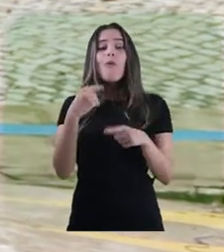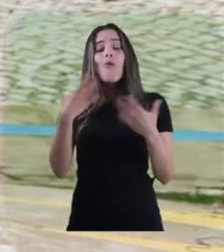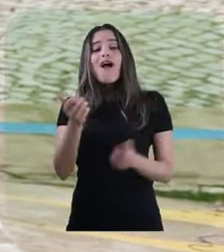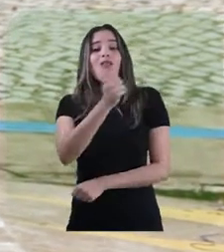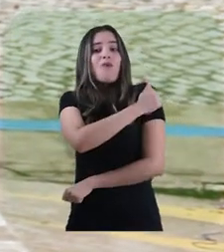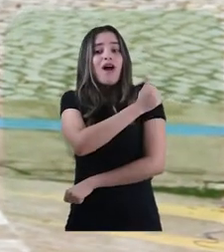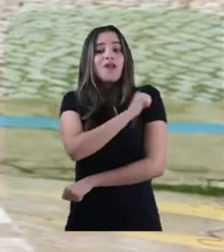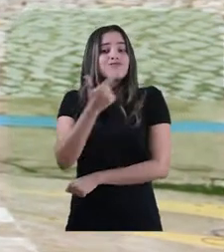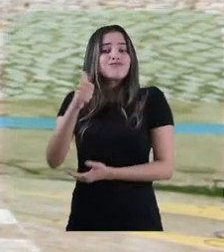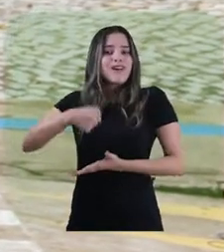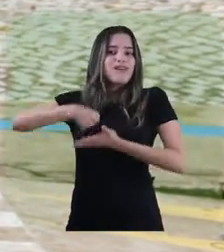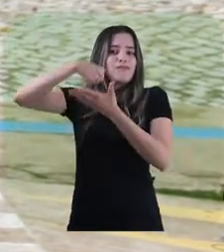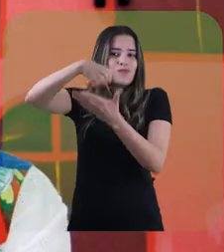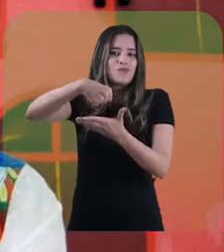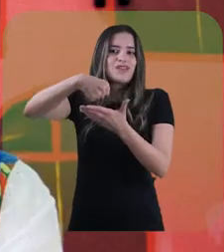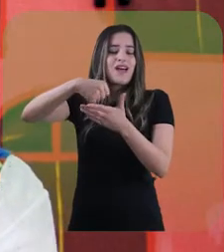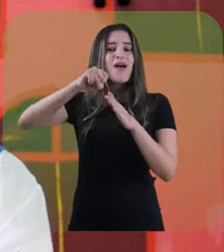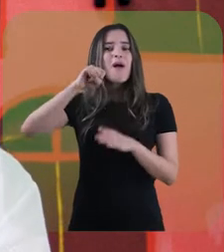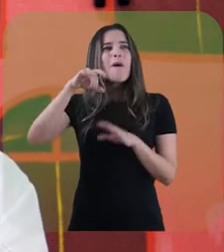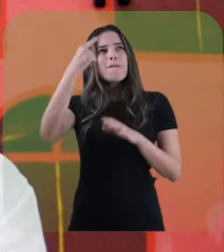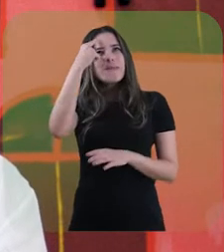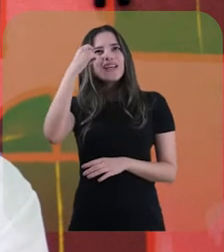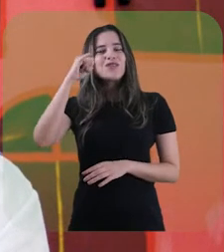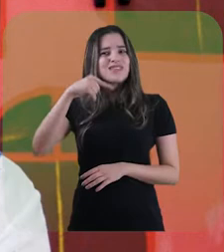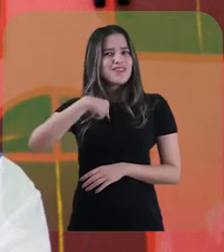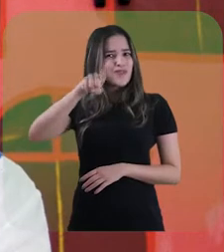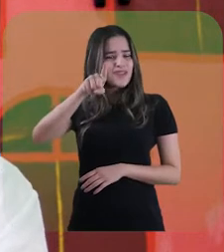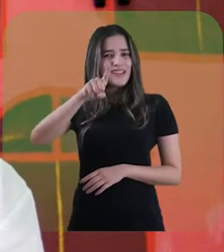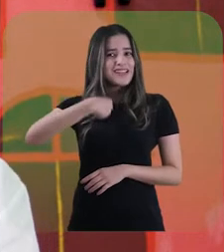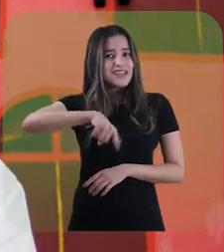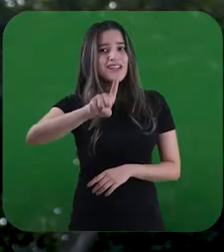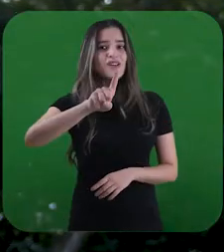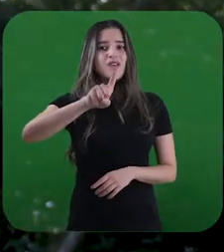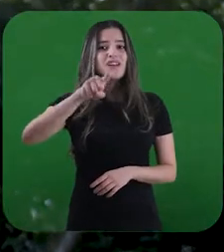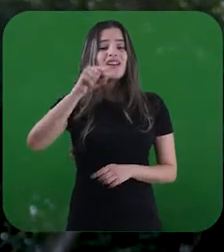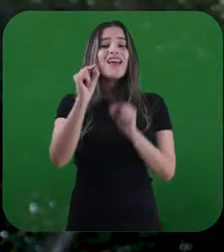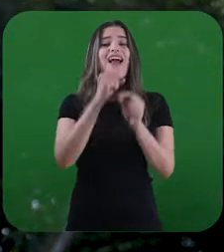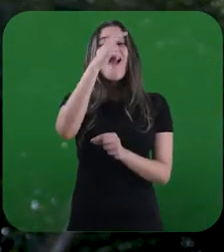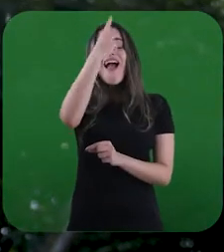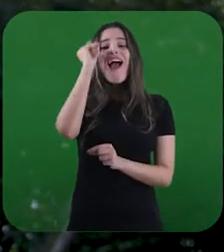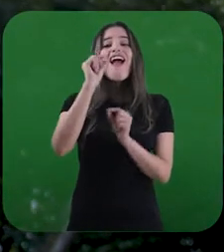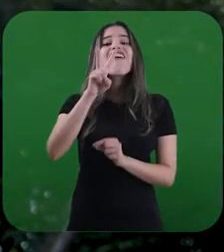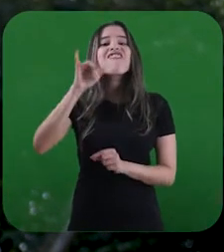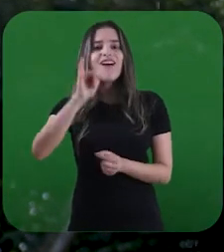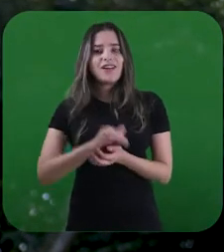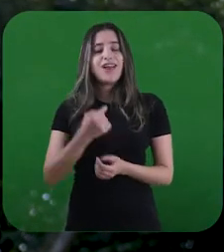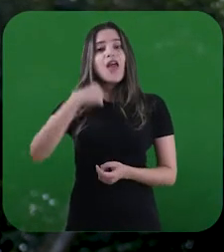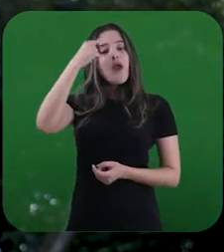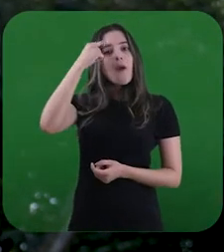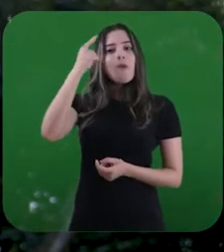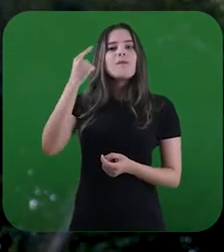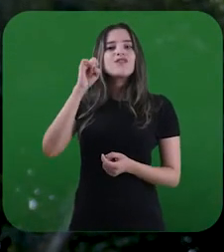extensão sem o aluno receber bolsa mas é aquilo Se você não for fazer quem vai fazer eu acho que quando você instiga o